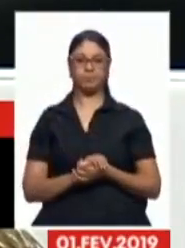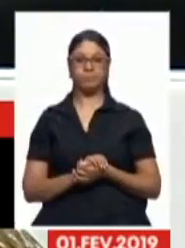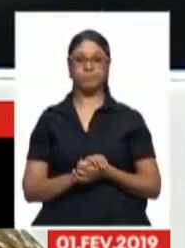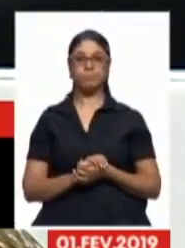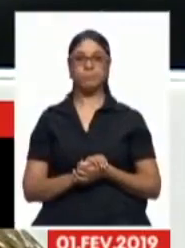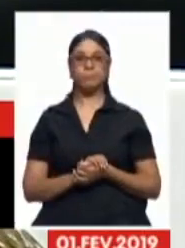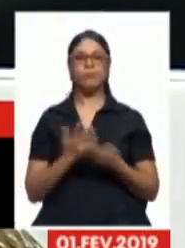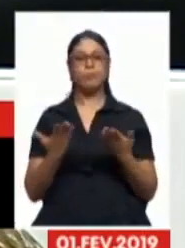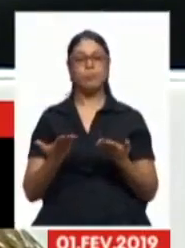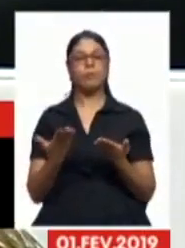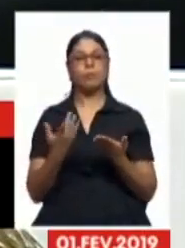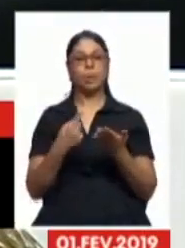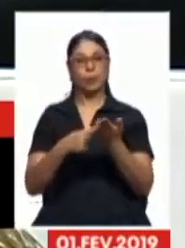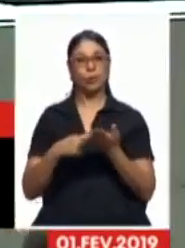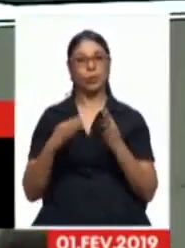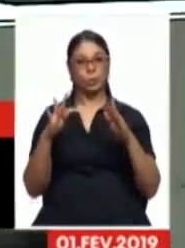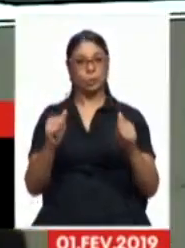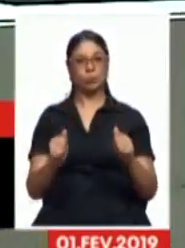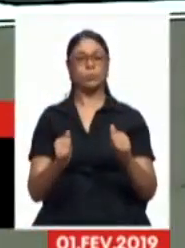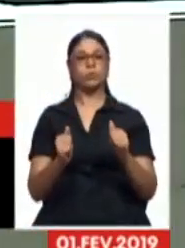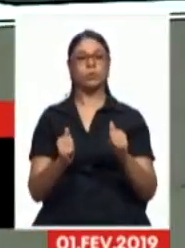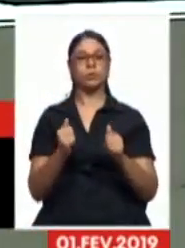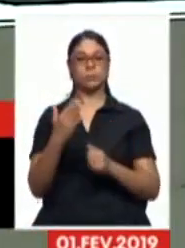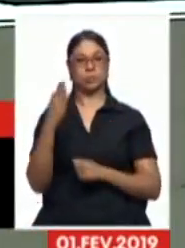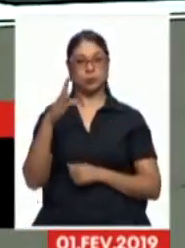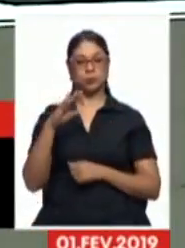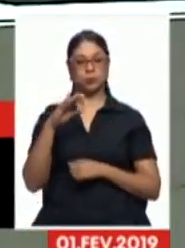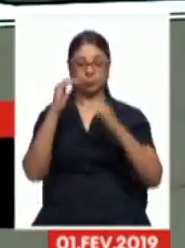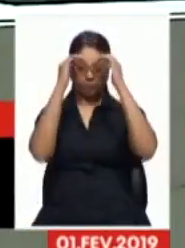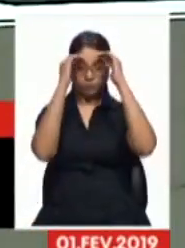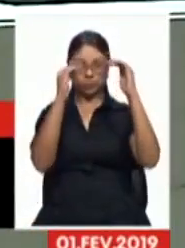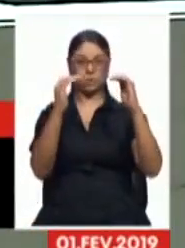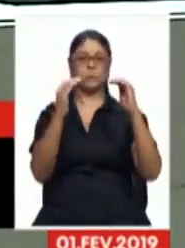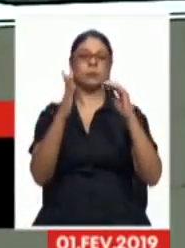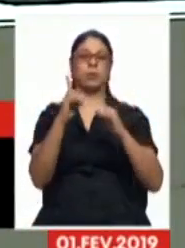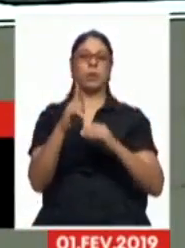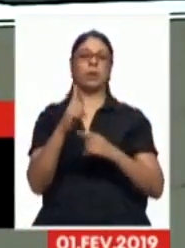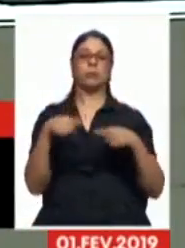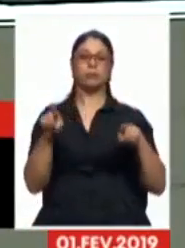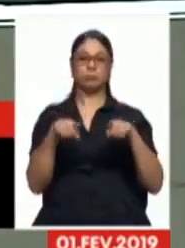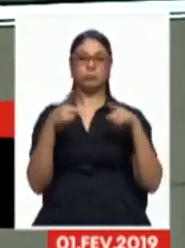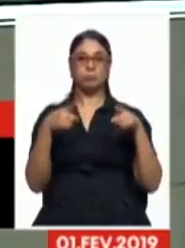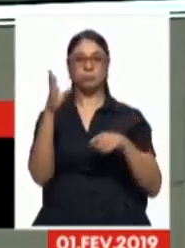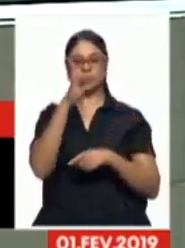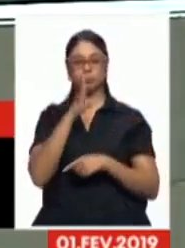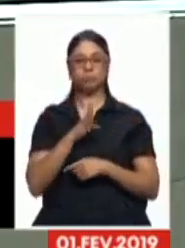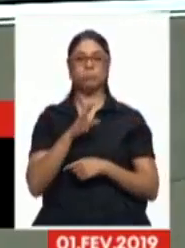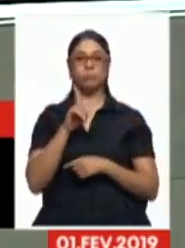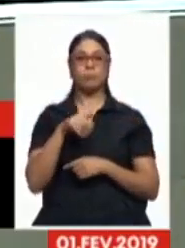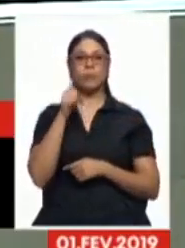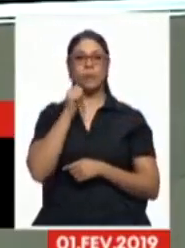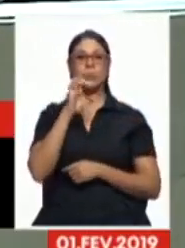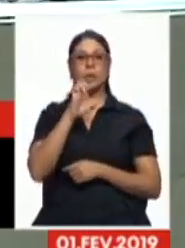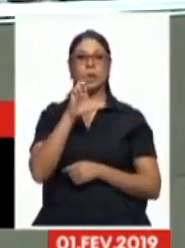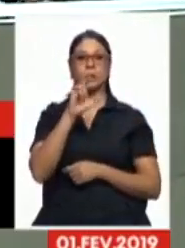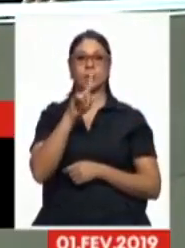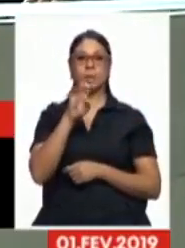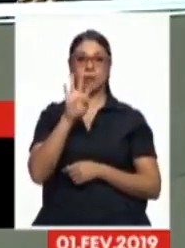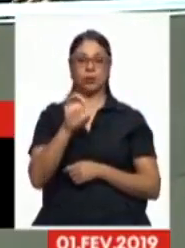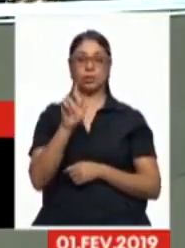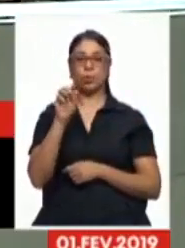Convidamos os presentes para, em posição de respeito, ouvir o hino nacional, que será interpretado pela cantora Elisete Gomes.